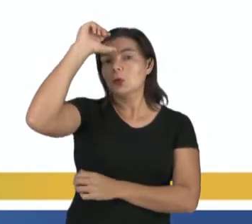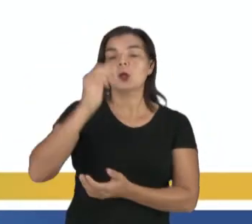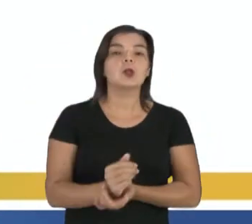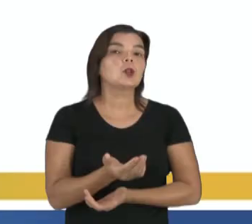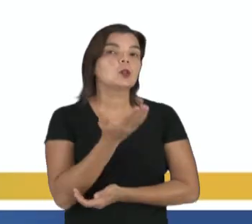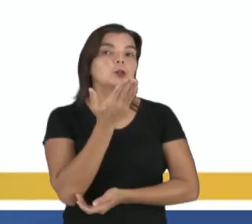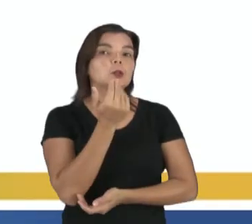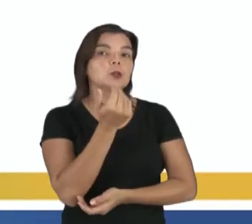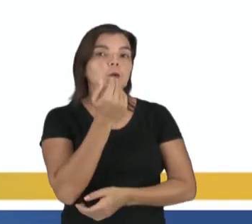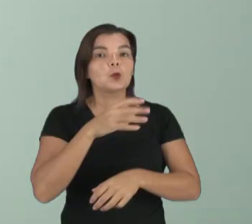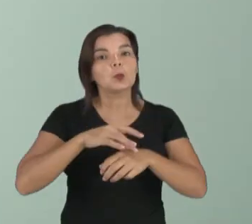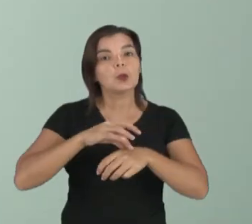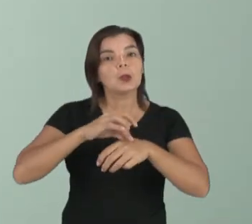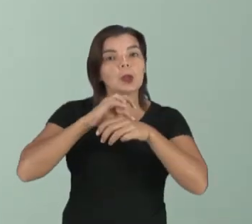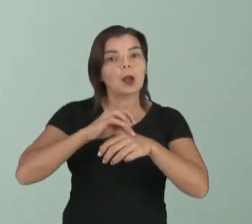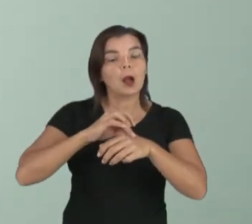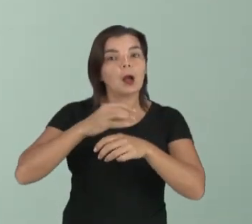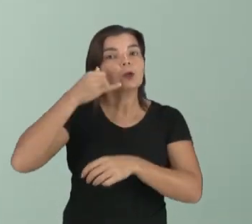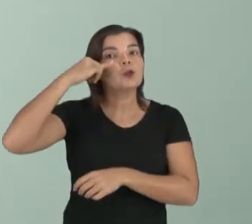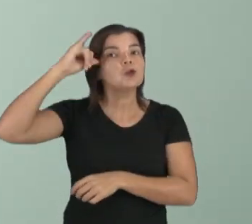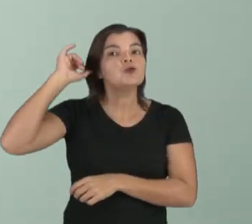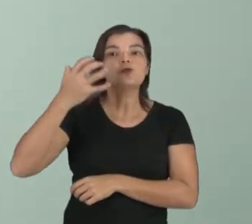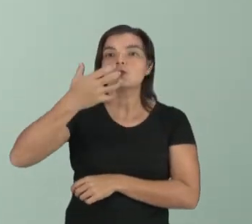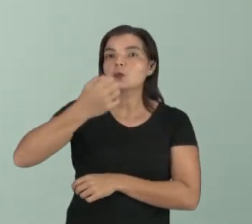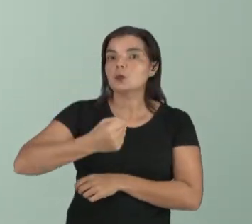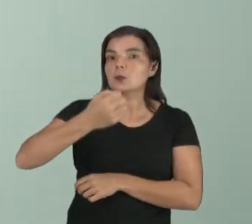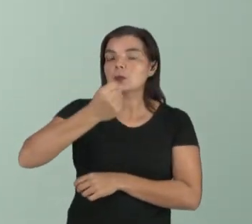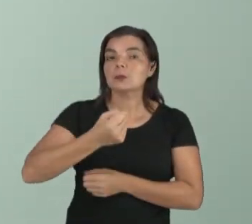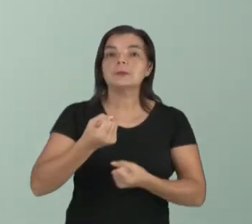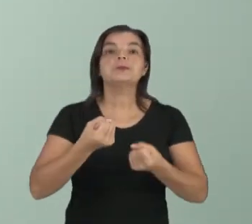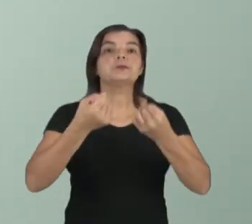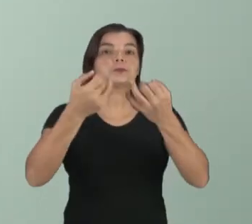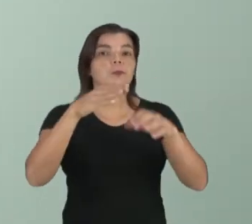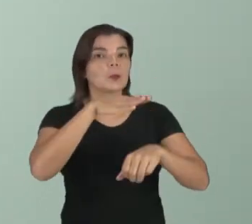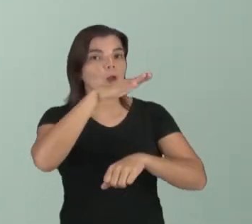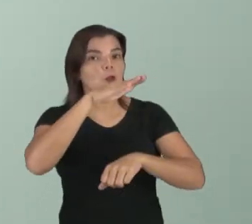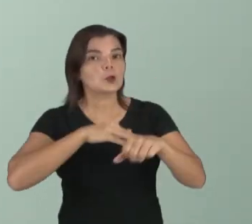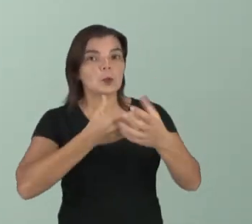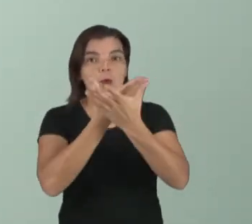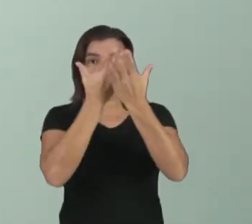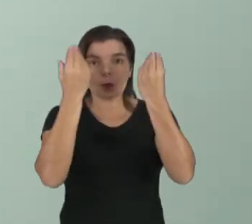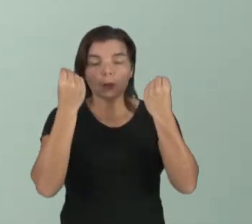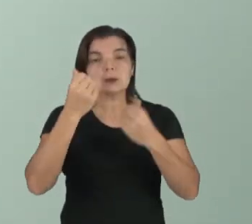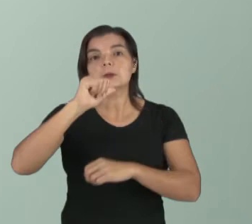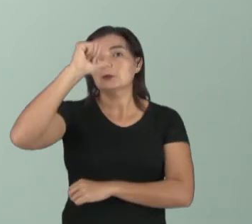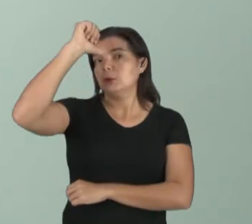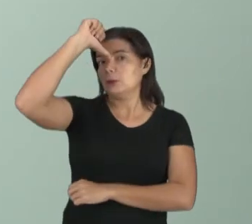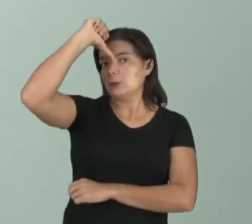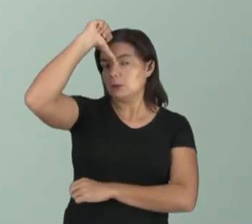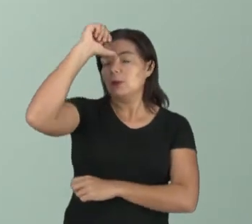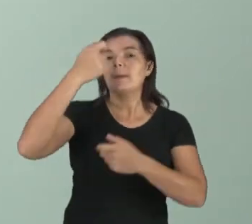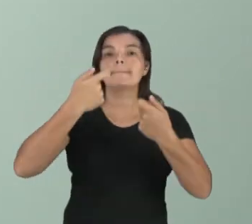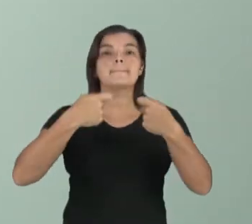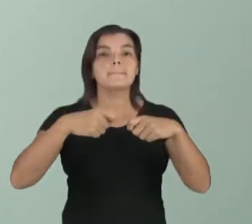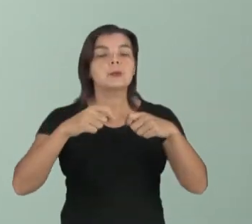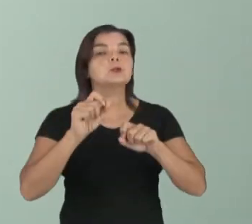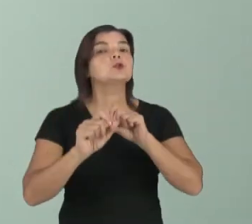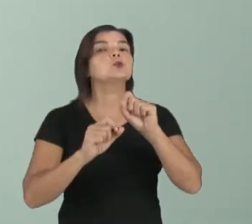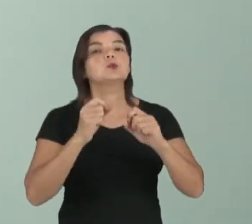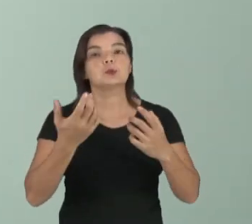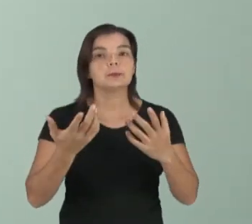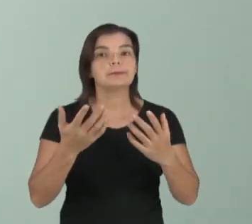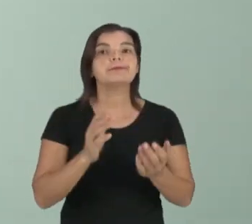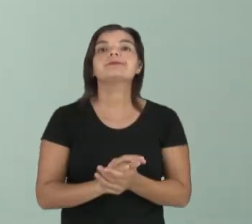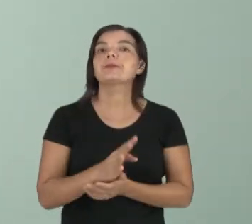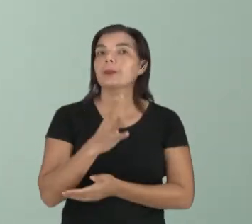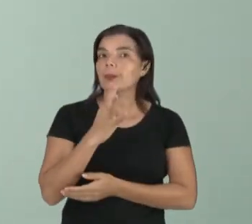carne de vaca. Então, ao falar, quando os chamar para jantar, não esqueça que eles são indianos, é preciso você ter